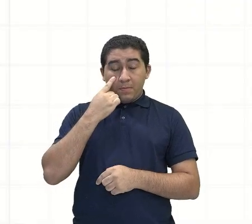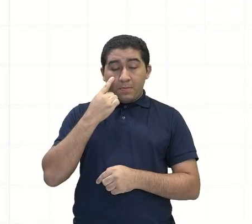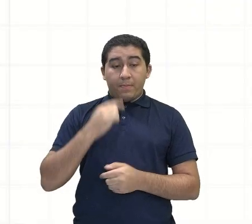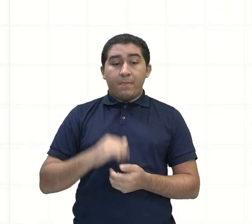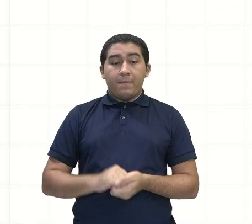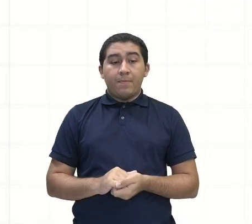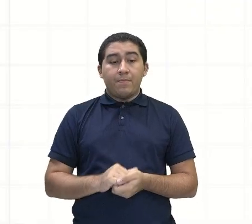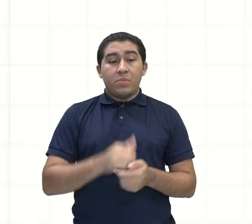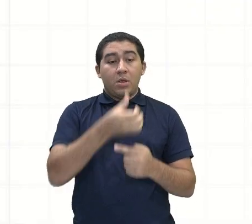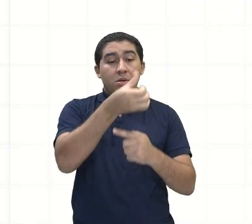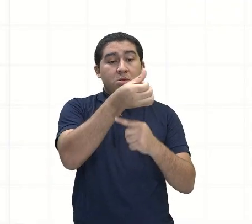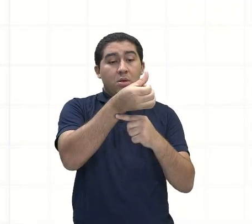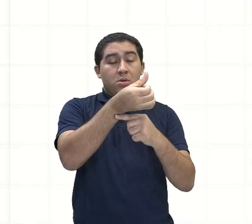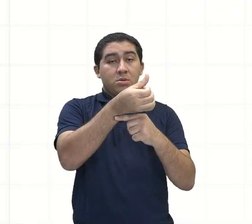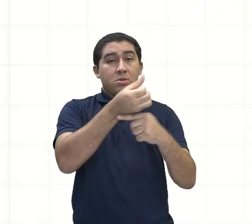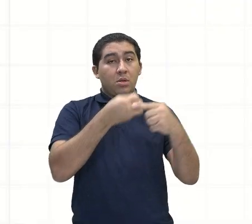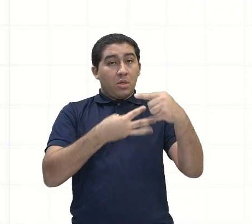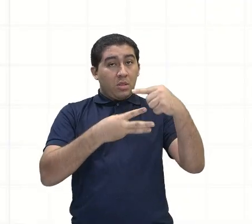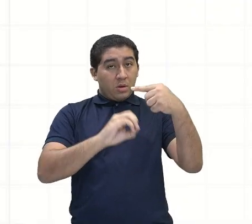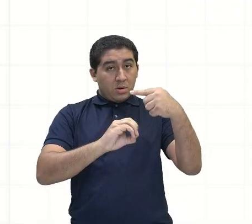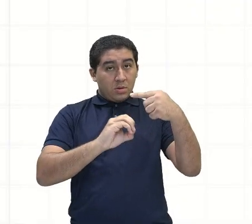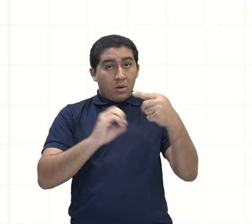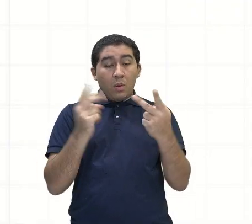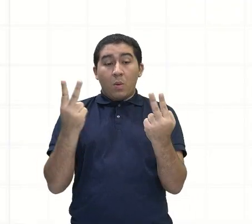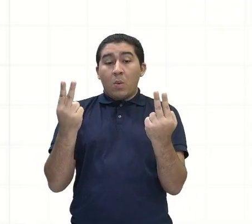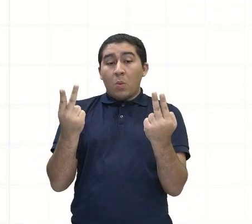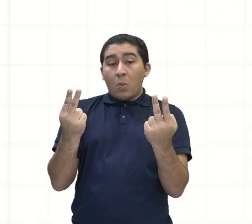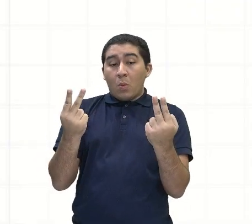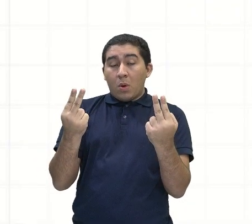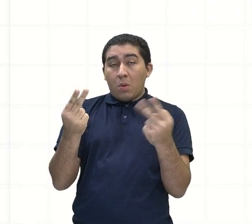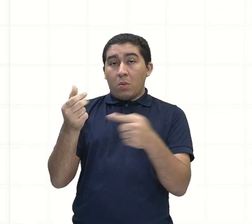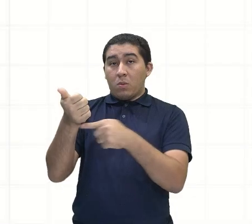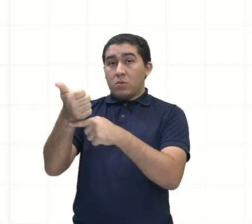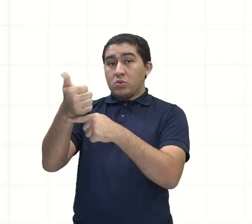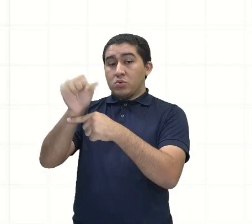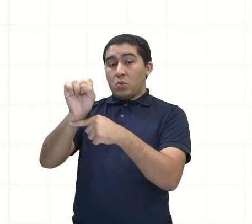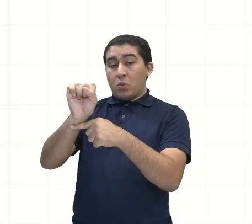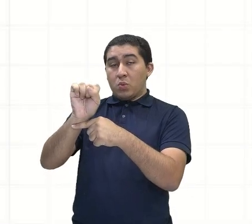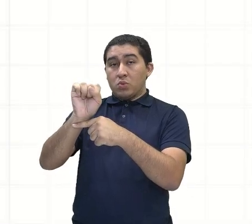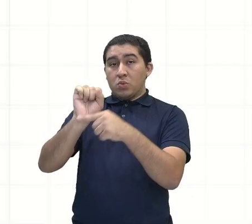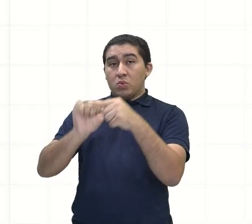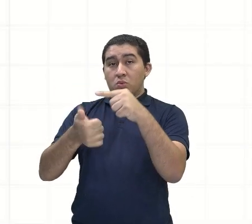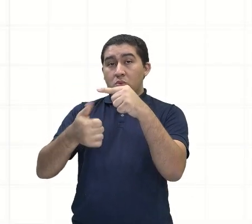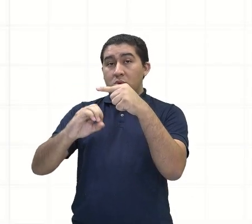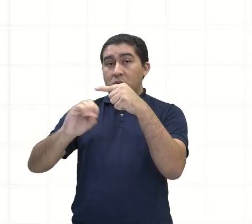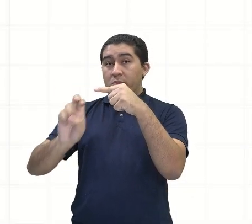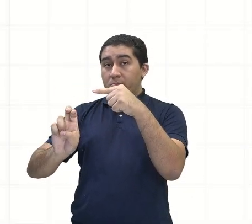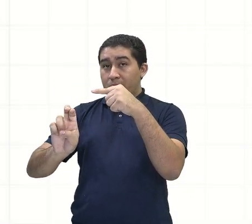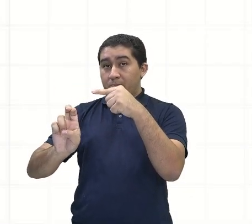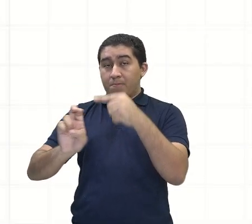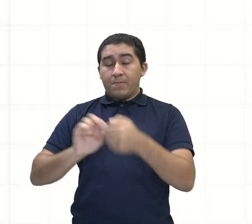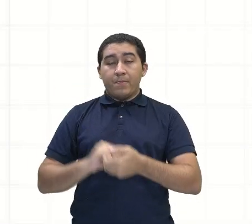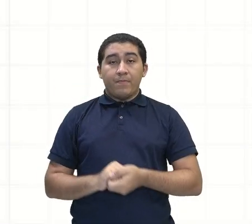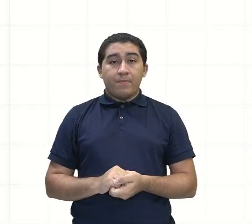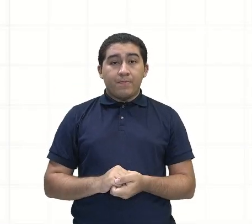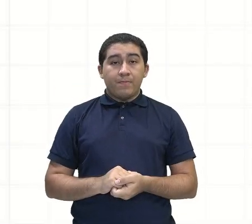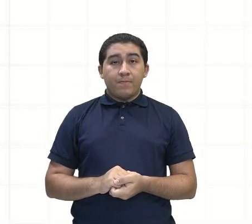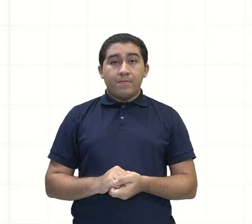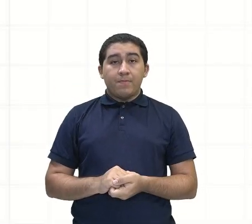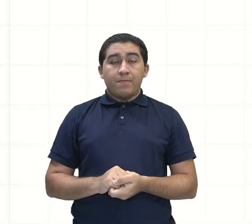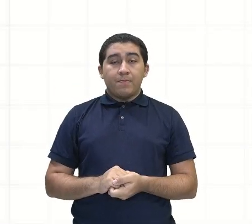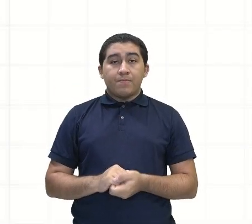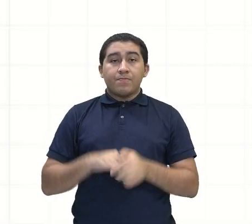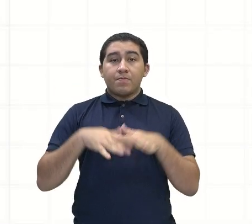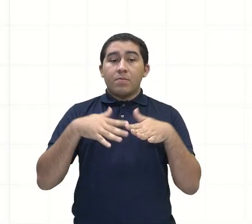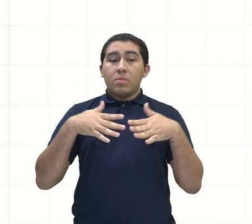6 sobre 30 é a mesma coisa, é equivalente a 18 sobre 105, né?